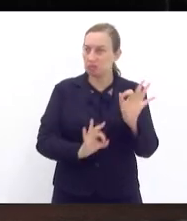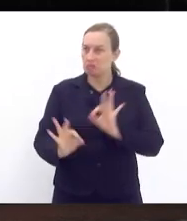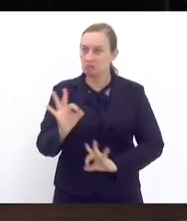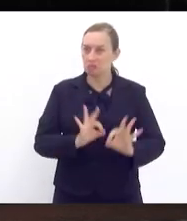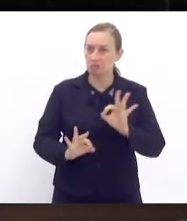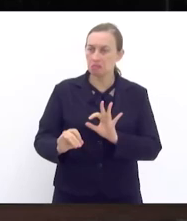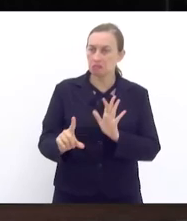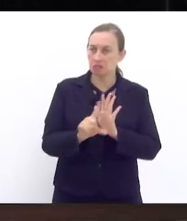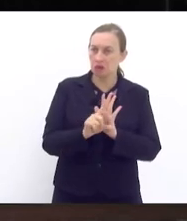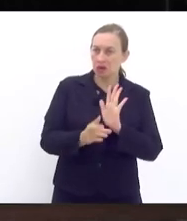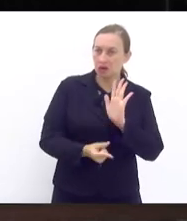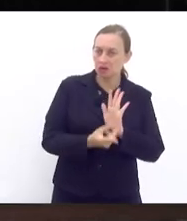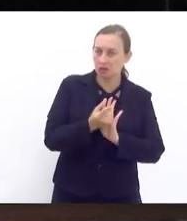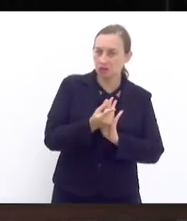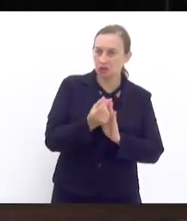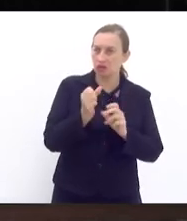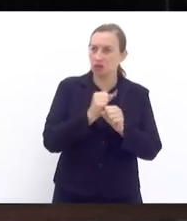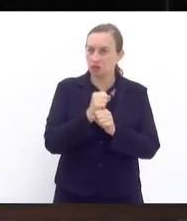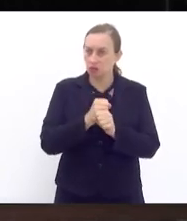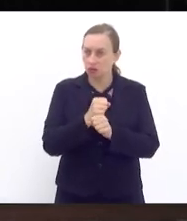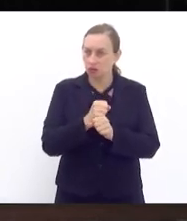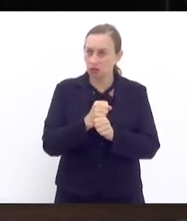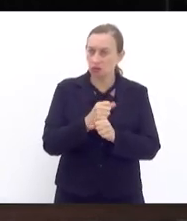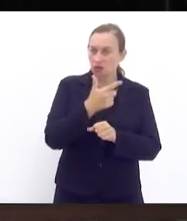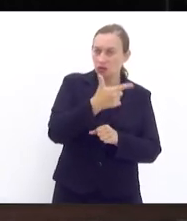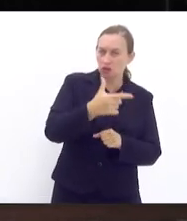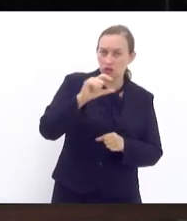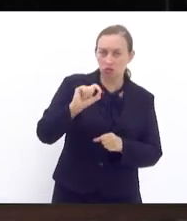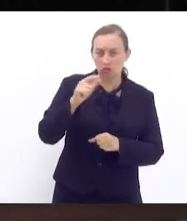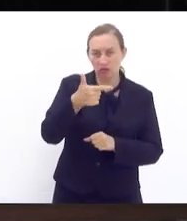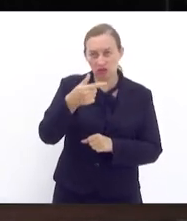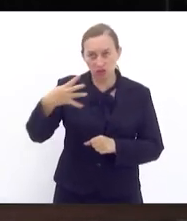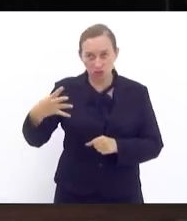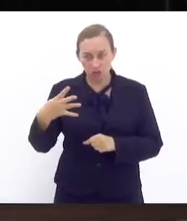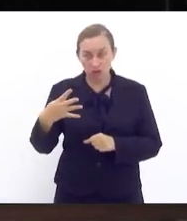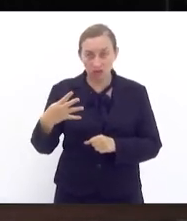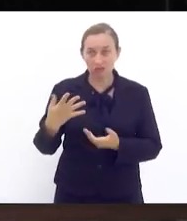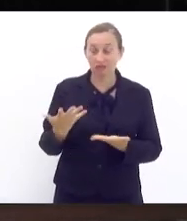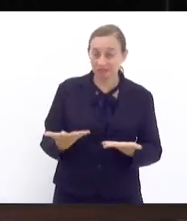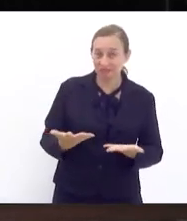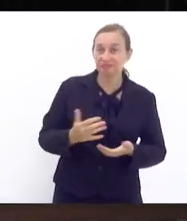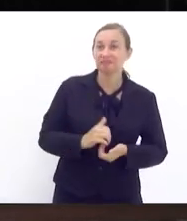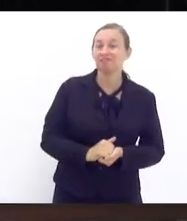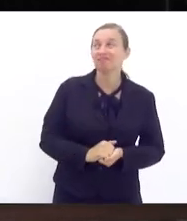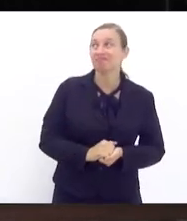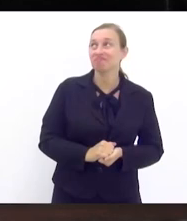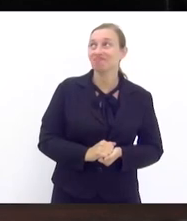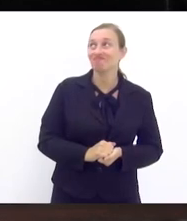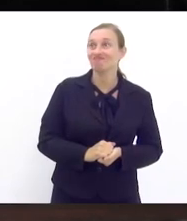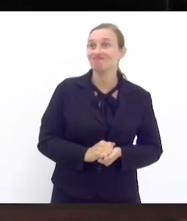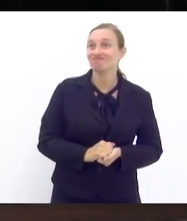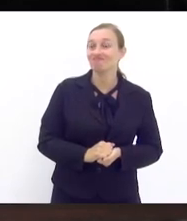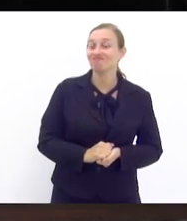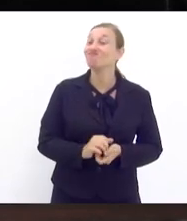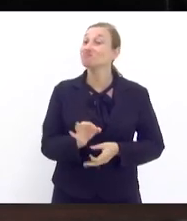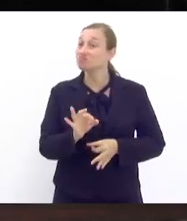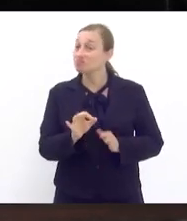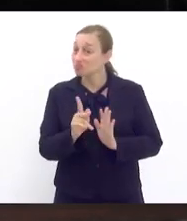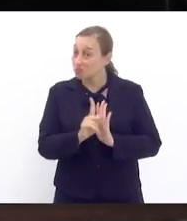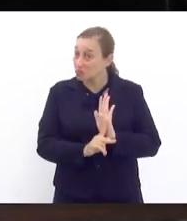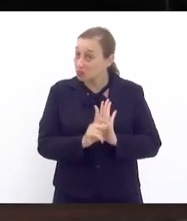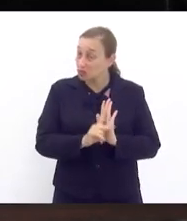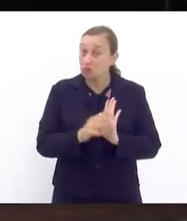da Lei Orçamentária Anual de 2024, sem dúvida nenhuma, é talvez o projeto de